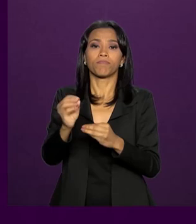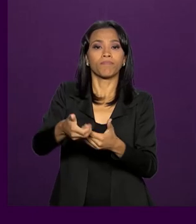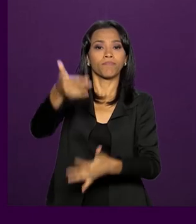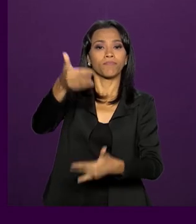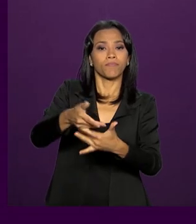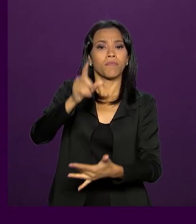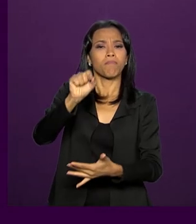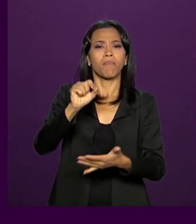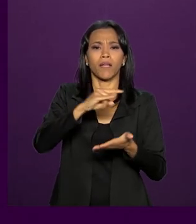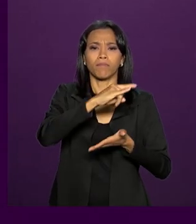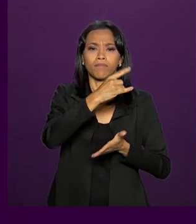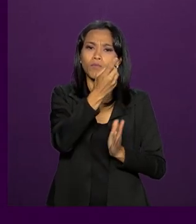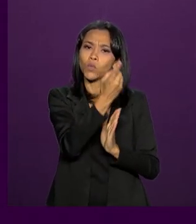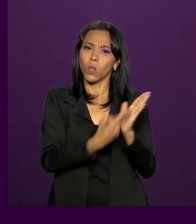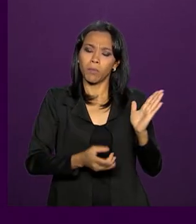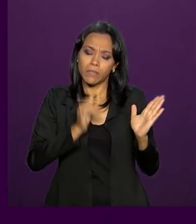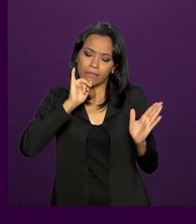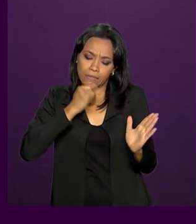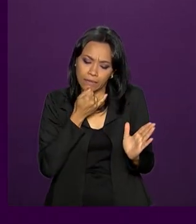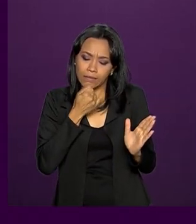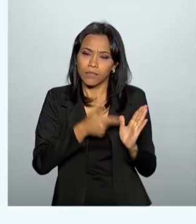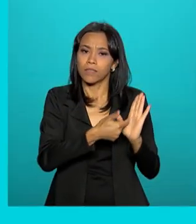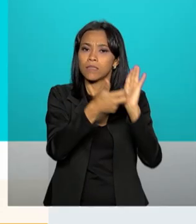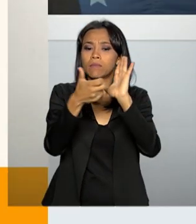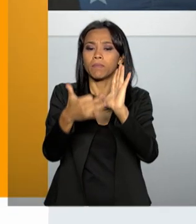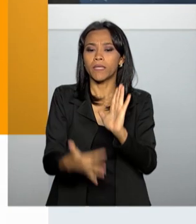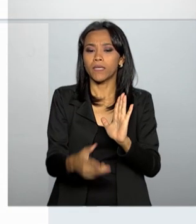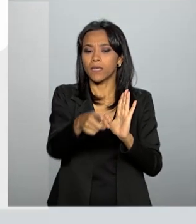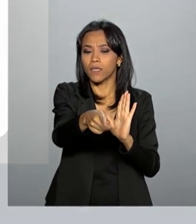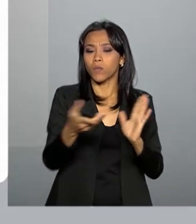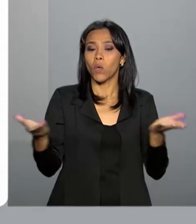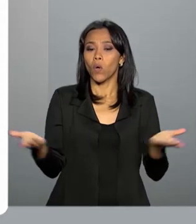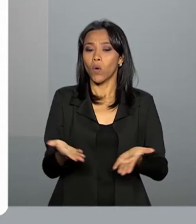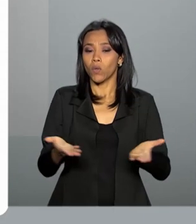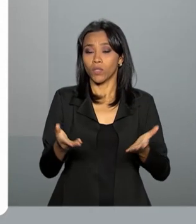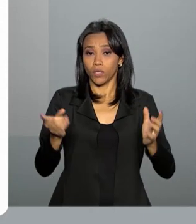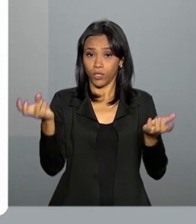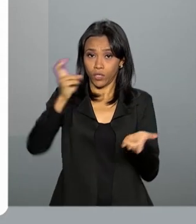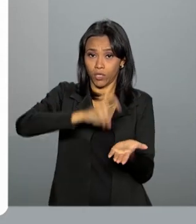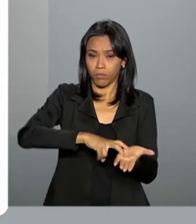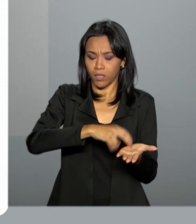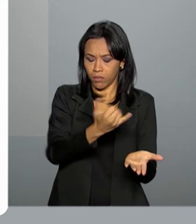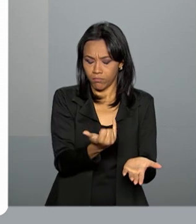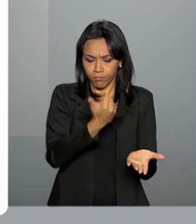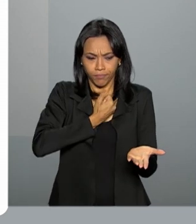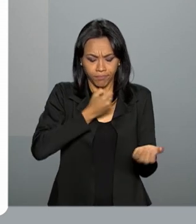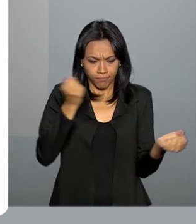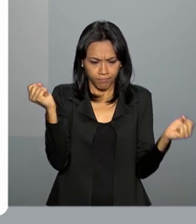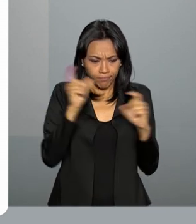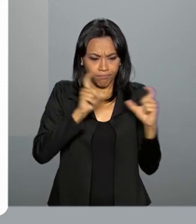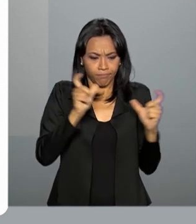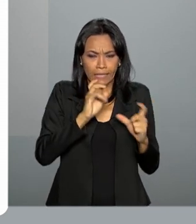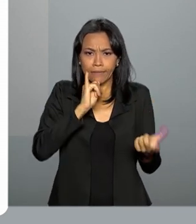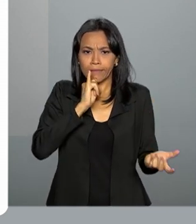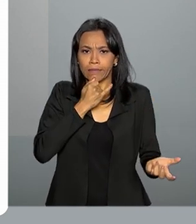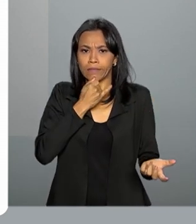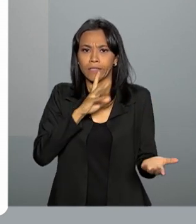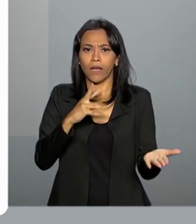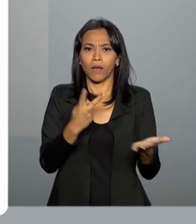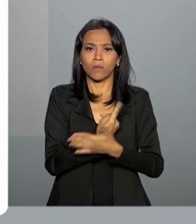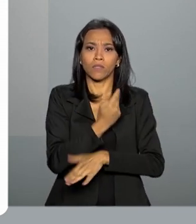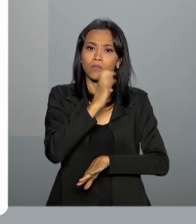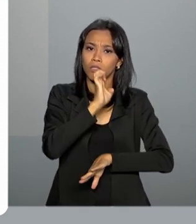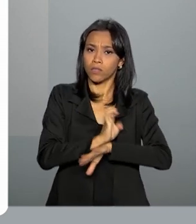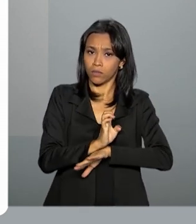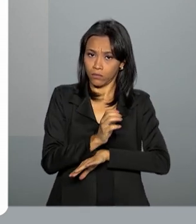uma nota de pesar. Diz esta nota, nesta manhã, tomamos conhecimento da triste tragédia ocorrida no centro de treinamento